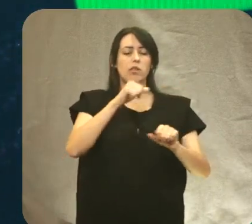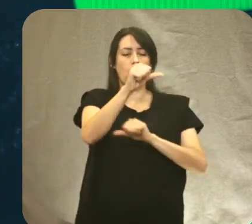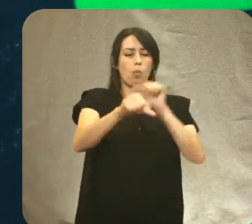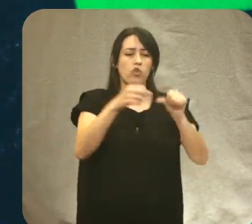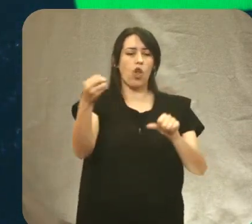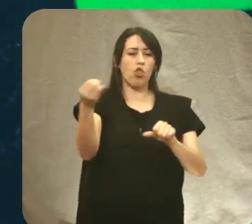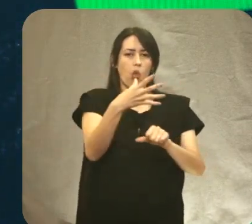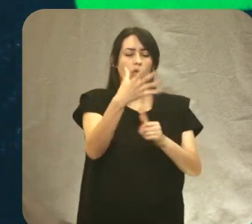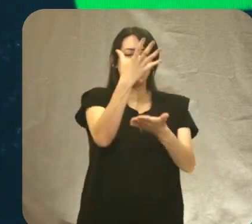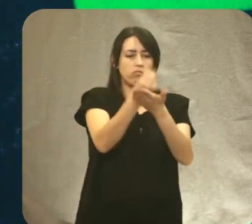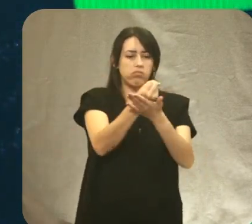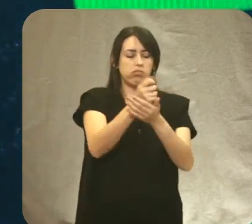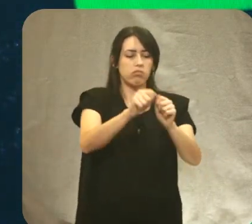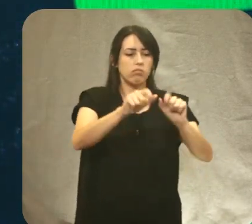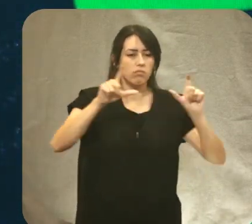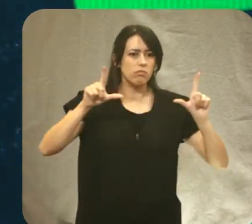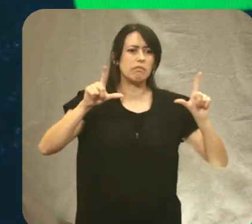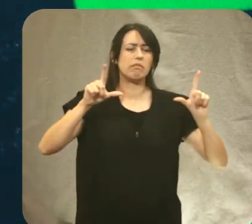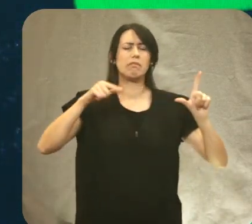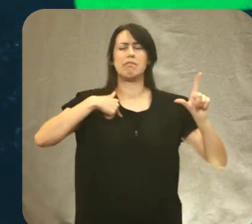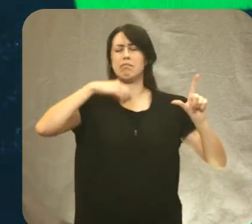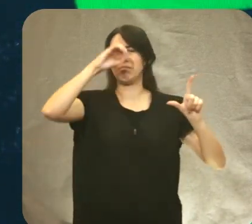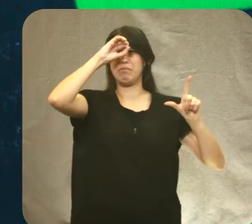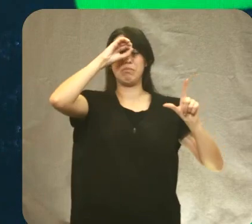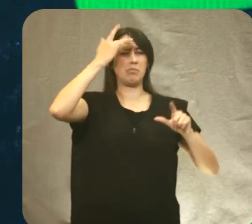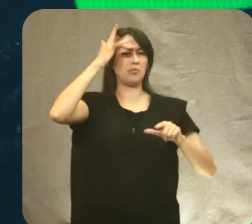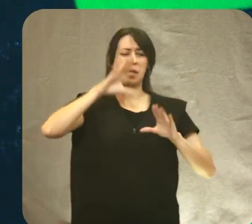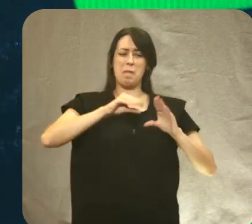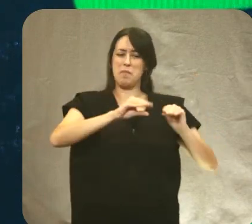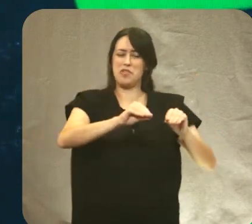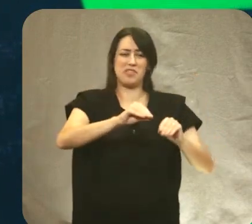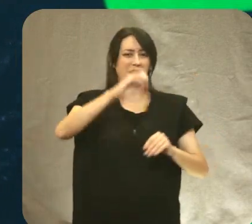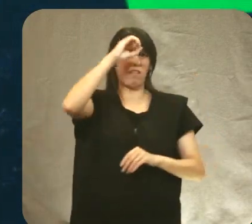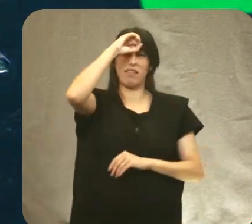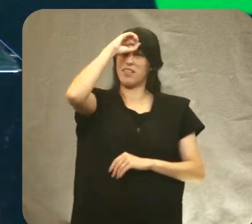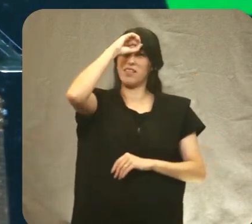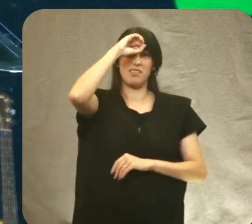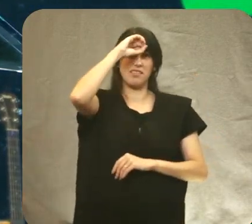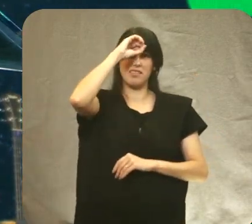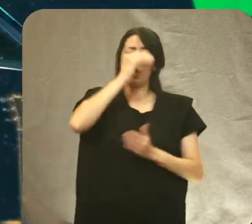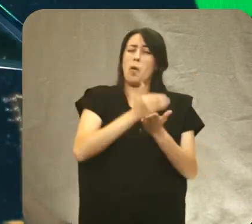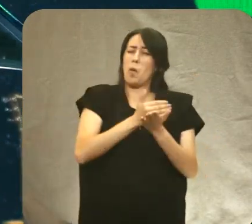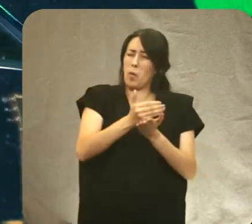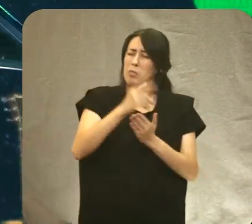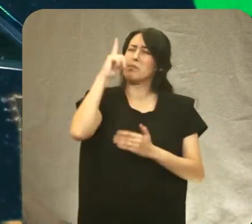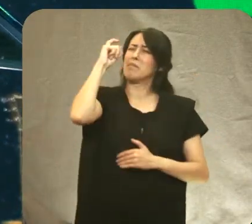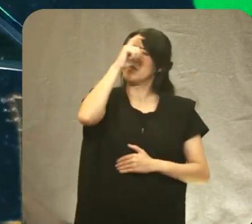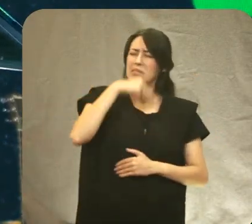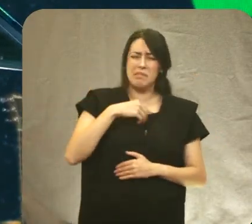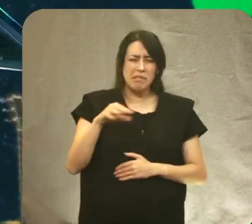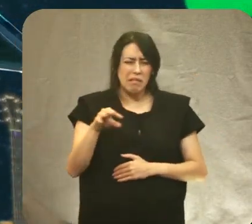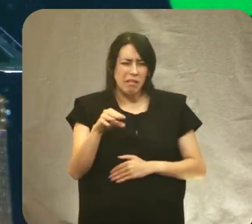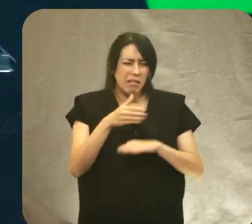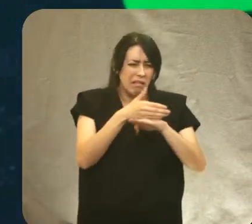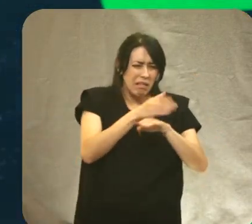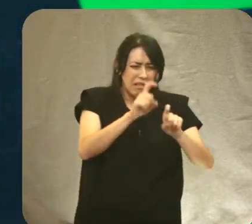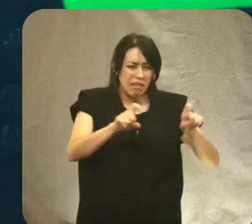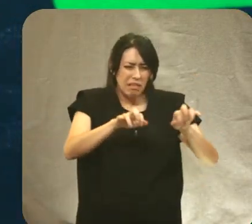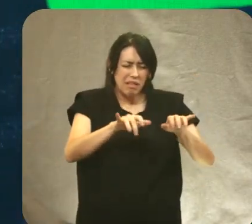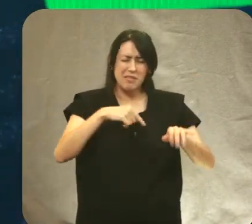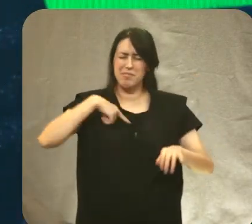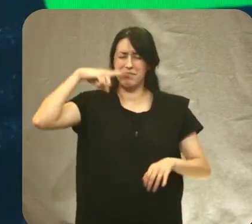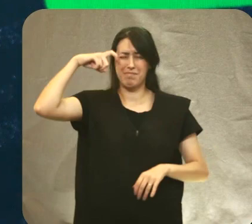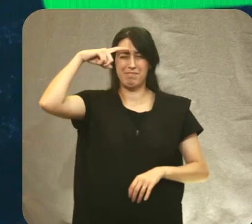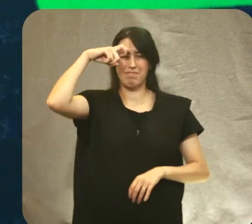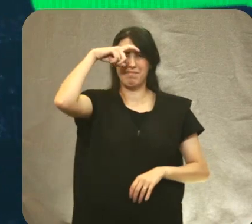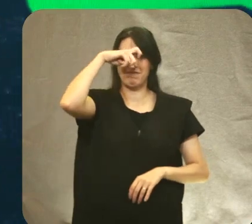nada. Era horrível. Depois valeu de alguma coisa. Mas o começo foi desconfortável. Dá trabalho.